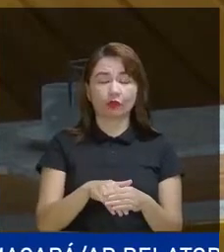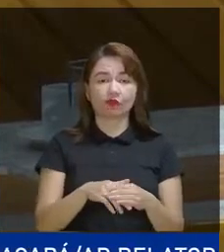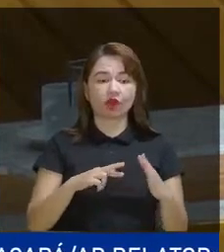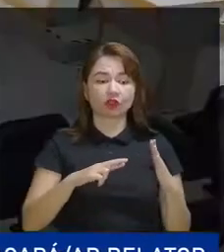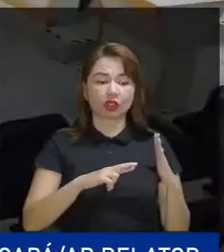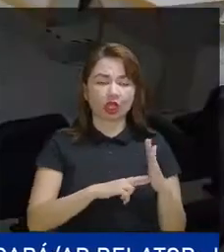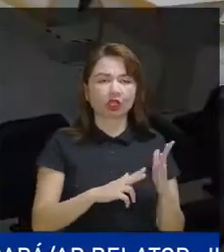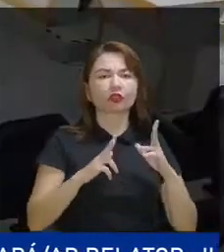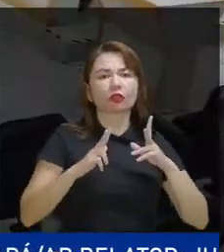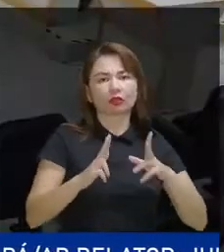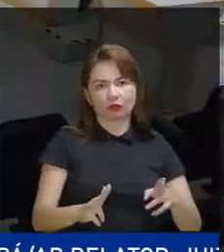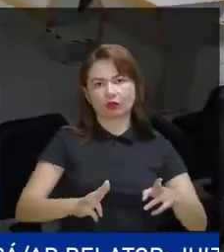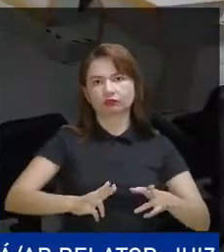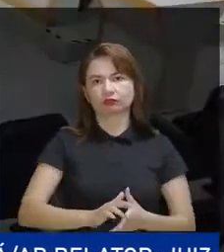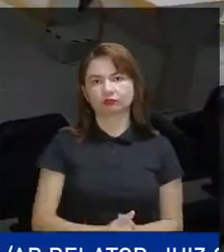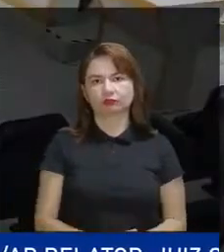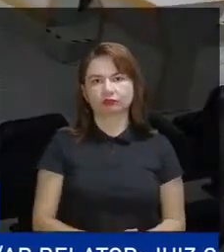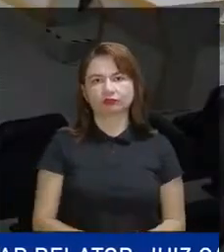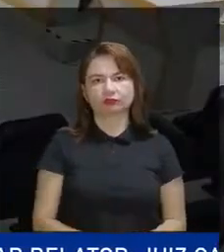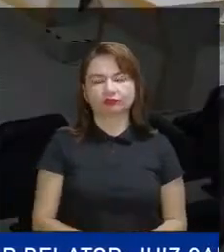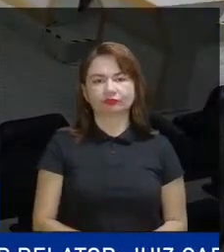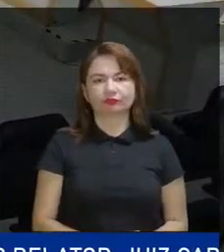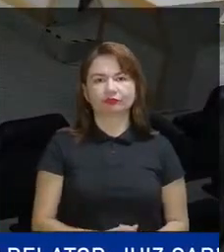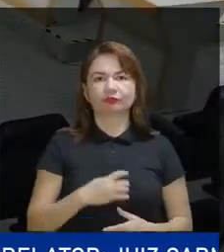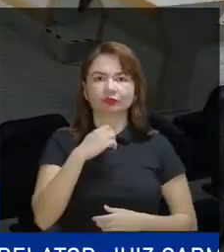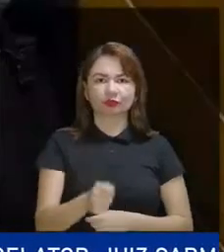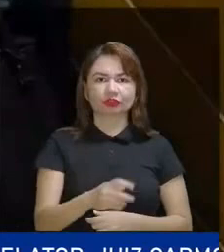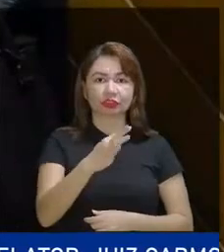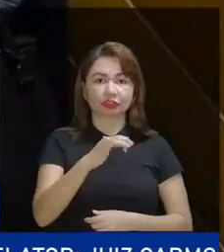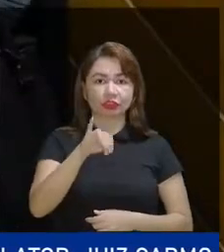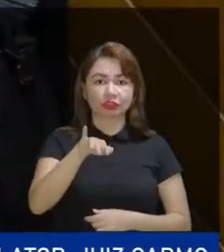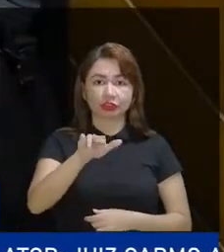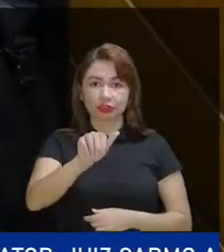relator. Vota a juíza Tina Souza.